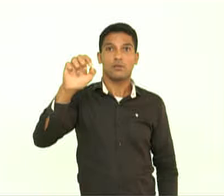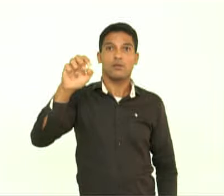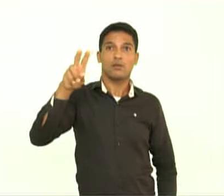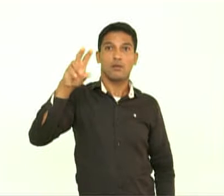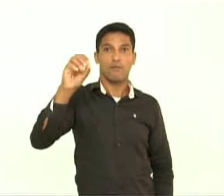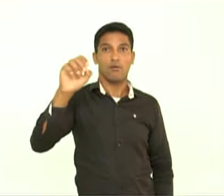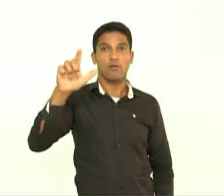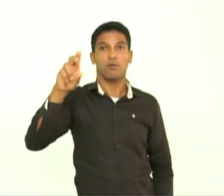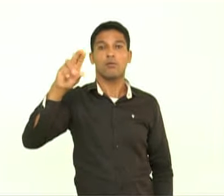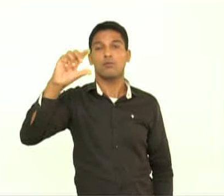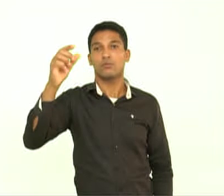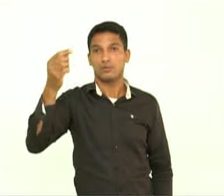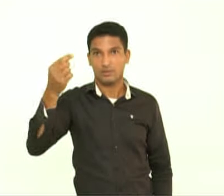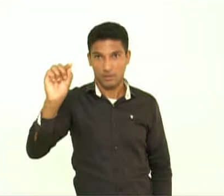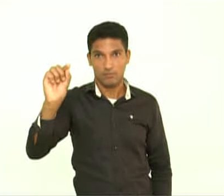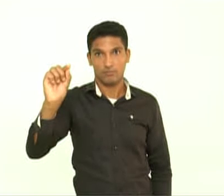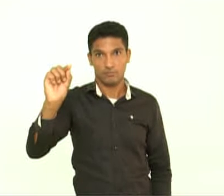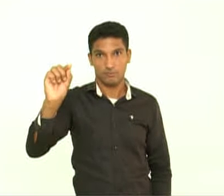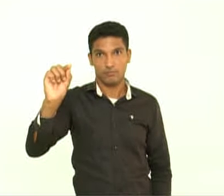técnico-científico